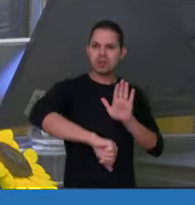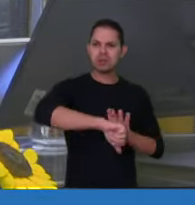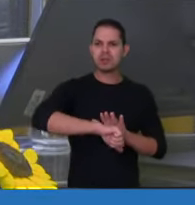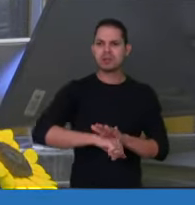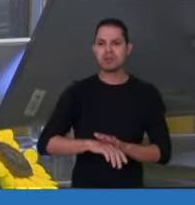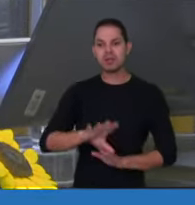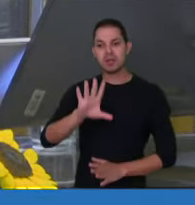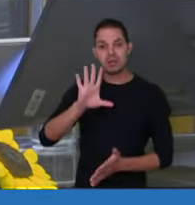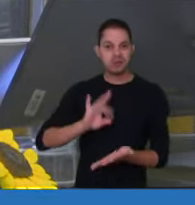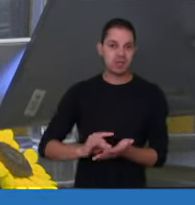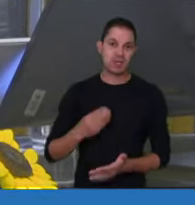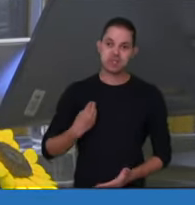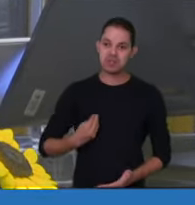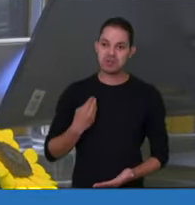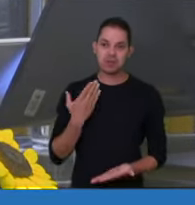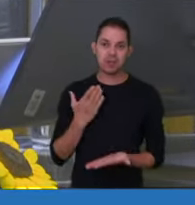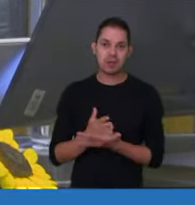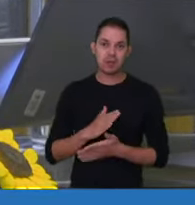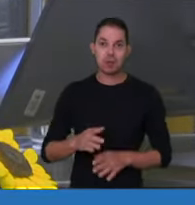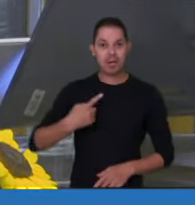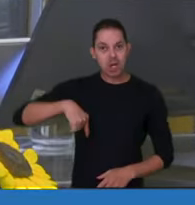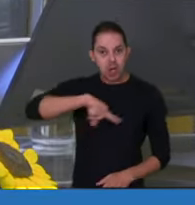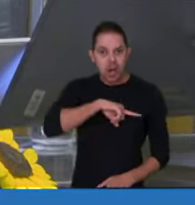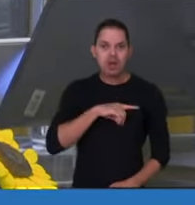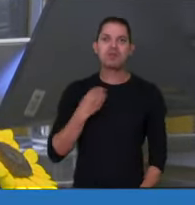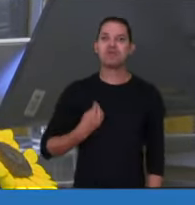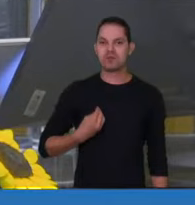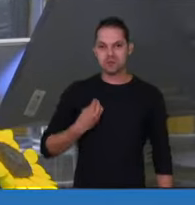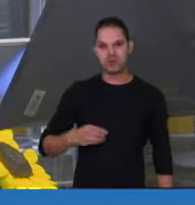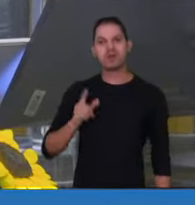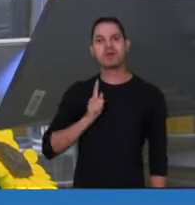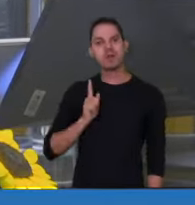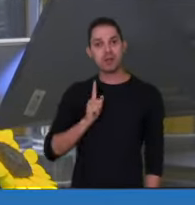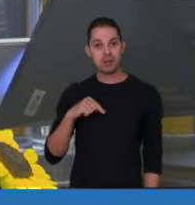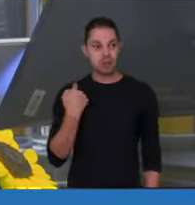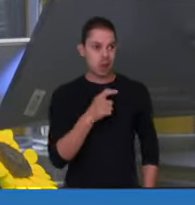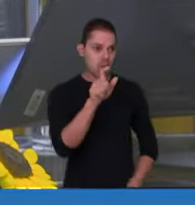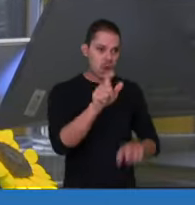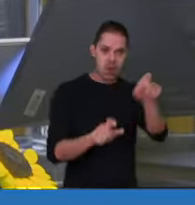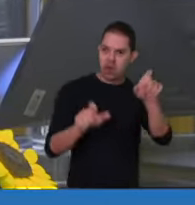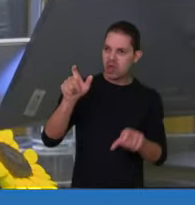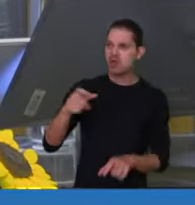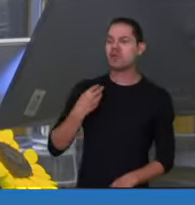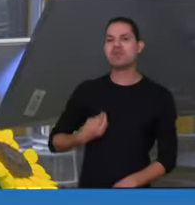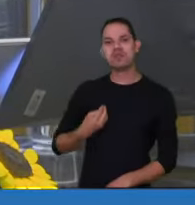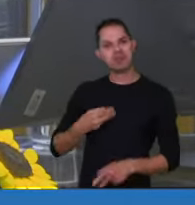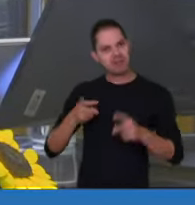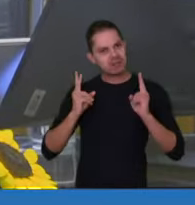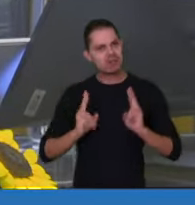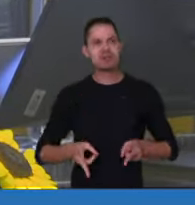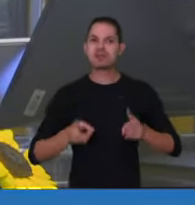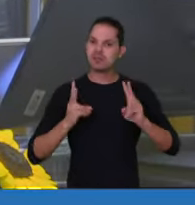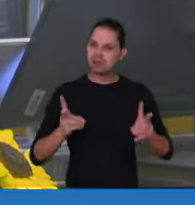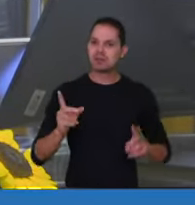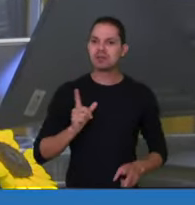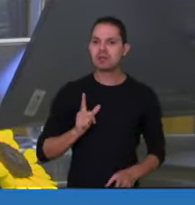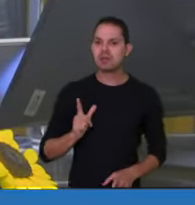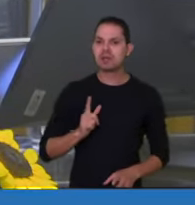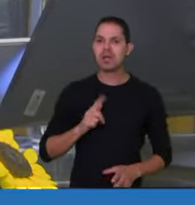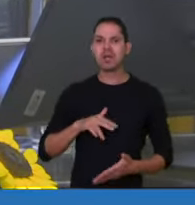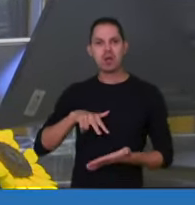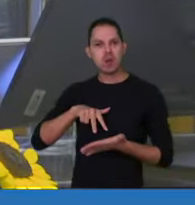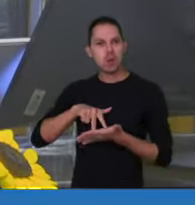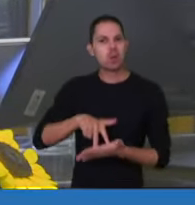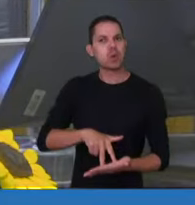não vive, nós estamos vivas. Nós estamos vivas, seguiremos vivas e com muita